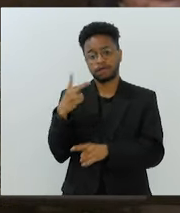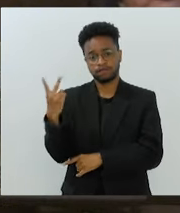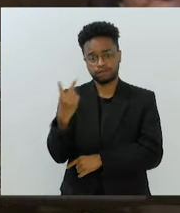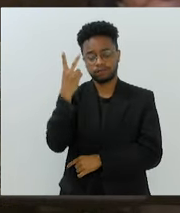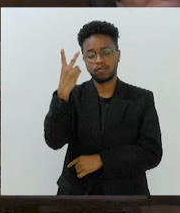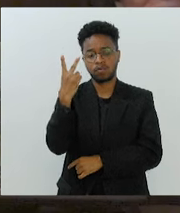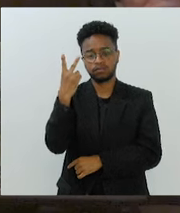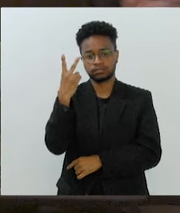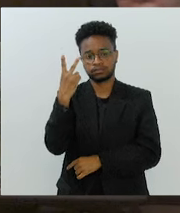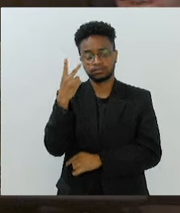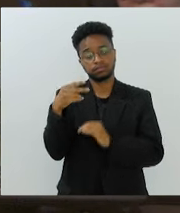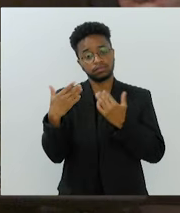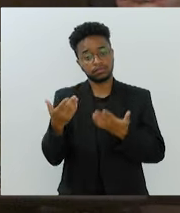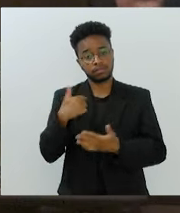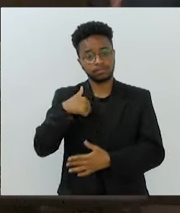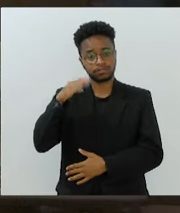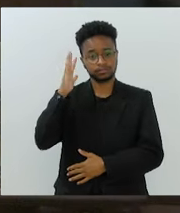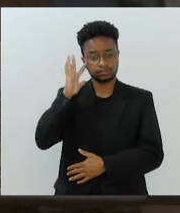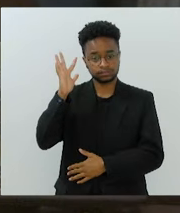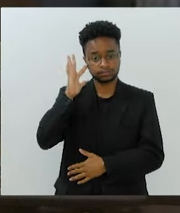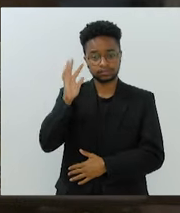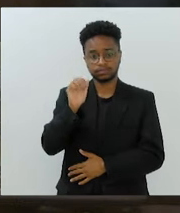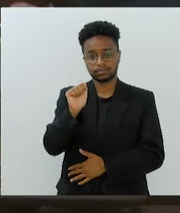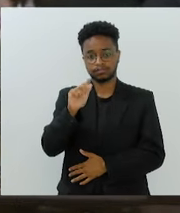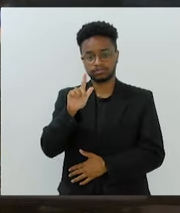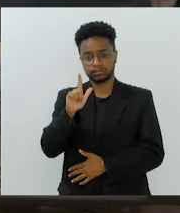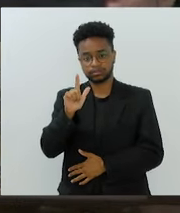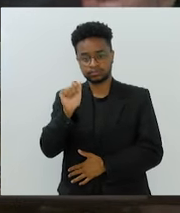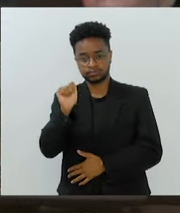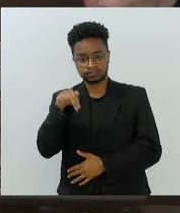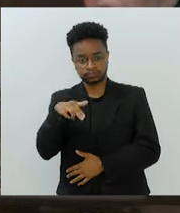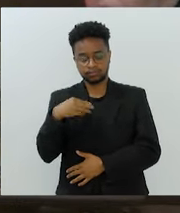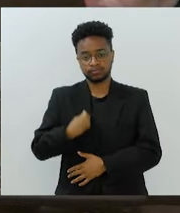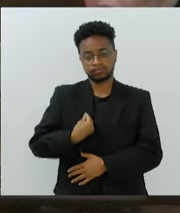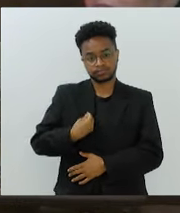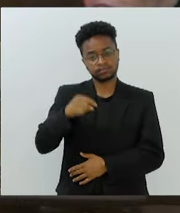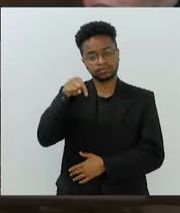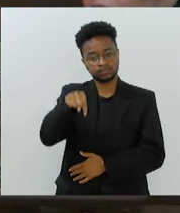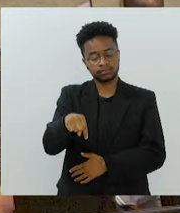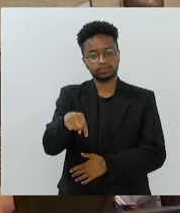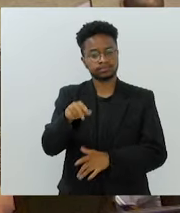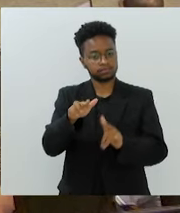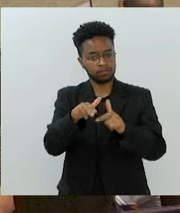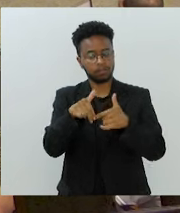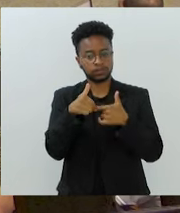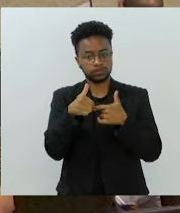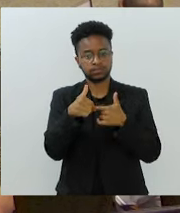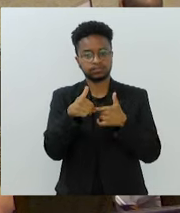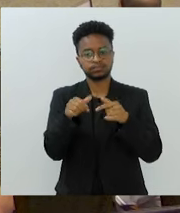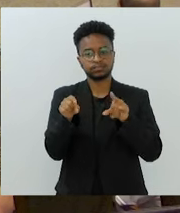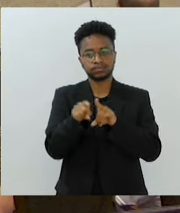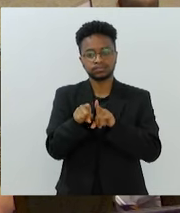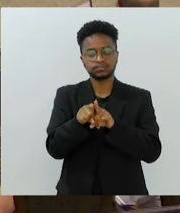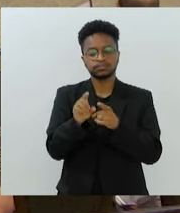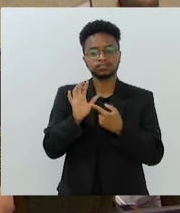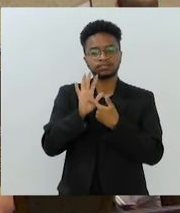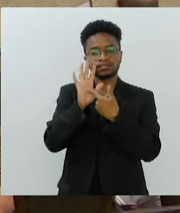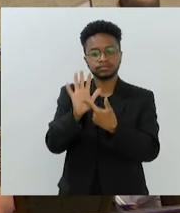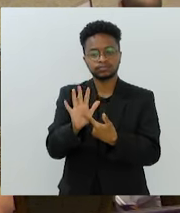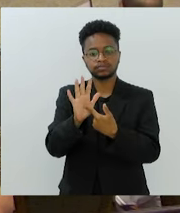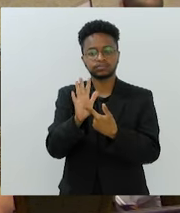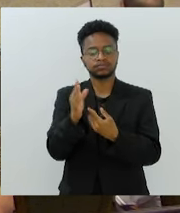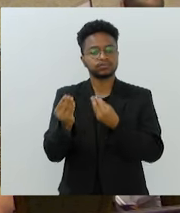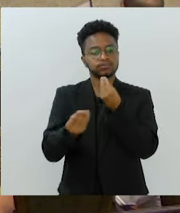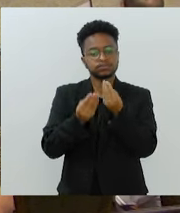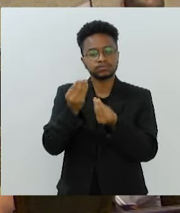e imagino que o Alan Teixeira esteja aqui, de alguma maneira, retratando essa